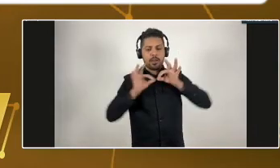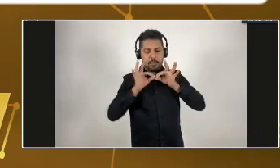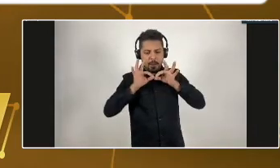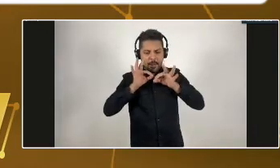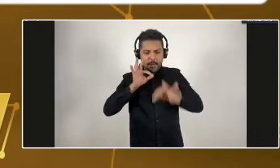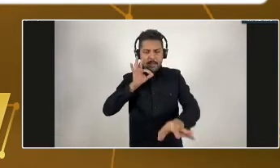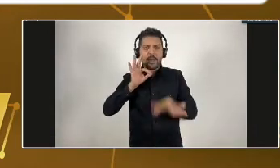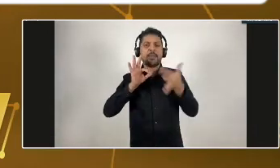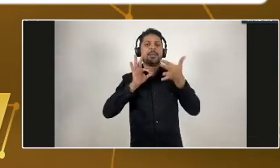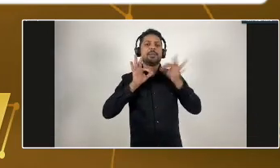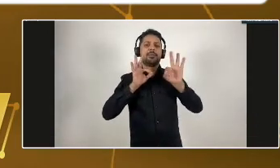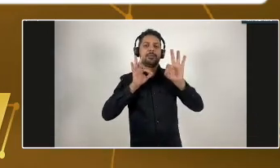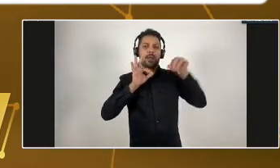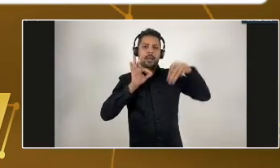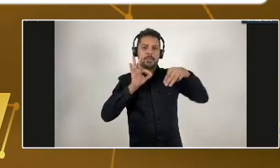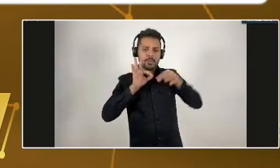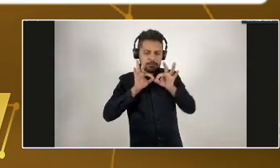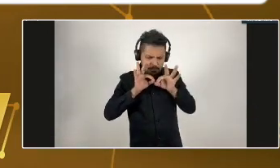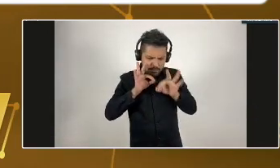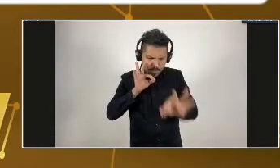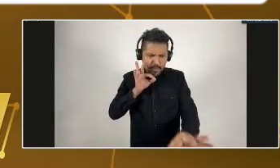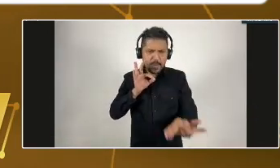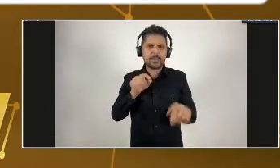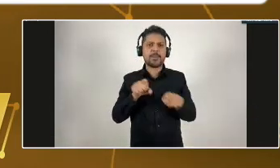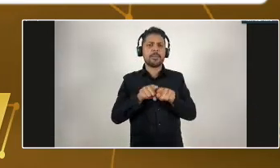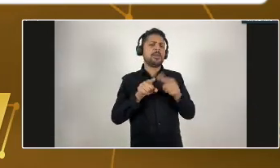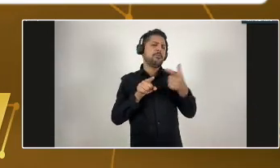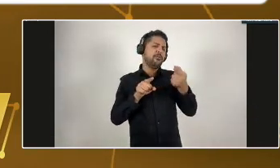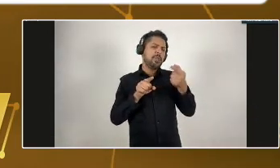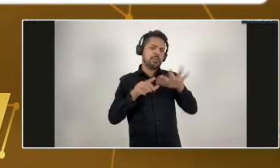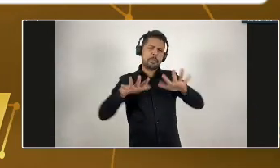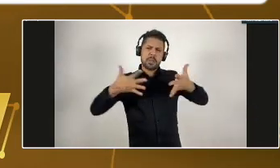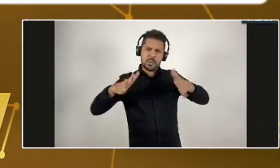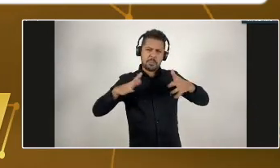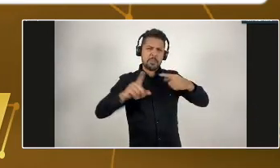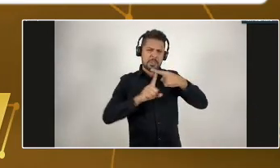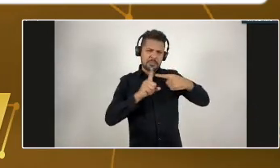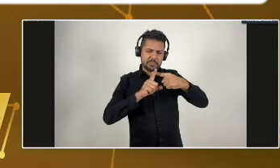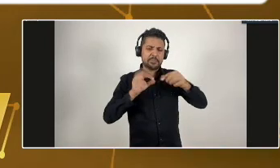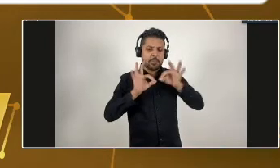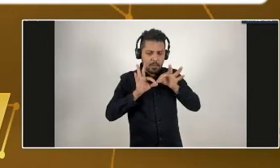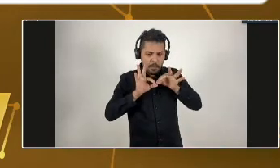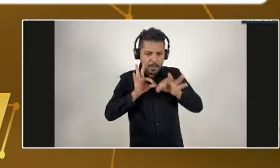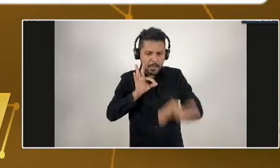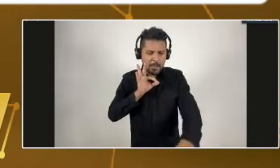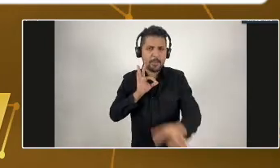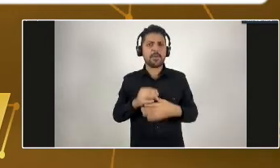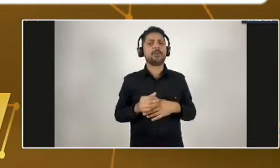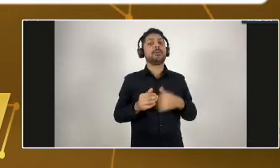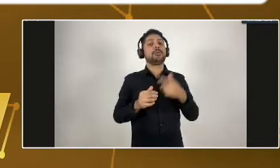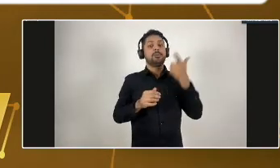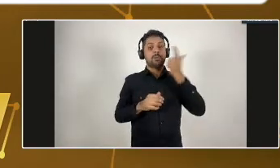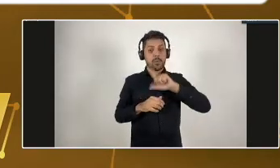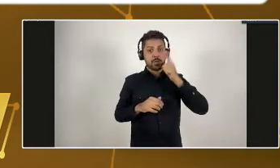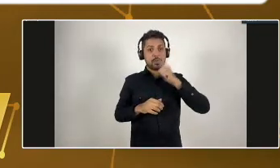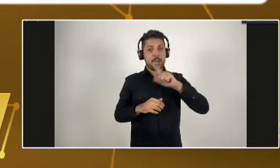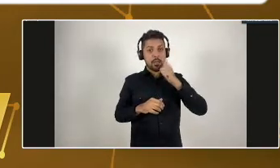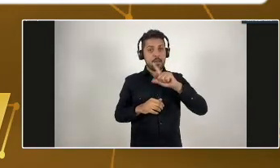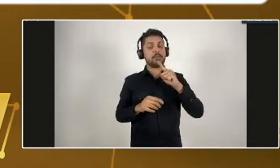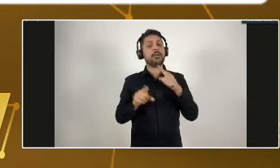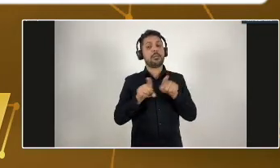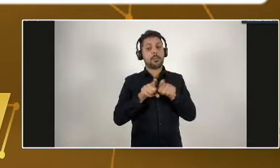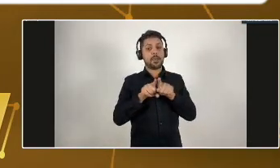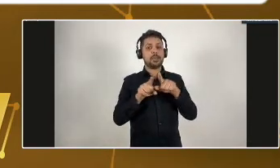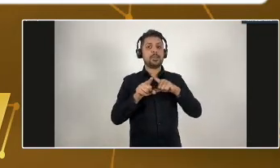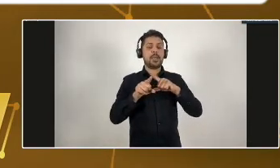gente está aí com a contratação de um grande mapeamento para atender a base de dados de informação da transmissão, a BDIT, e